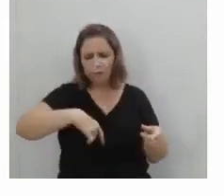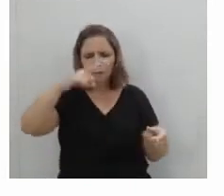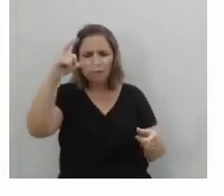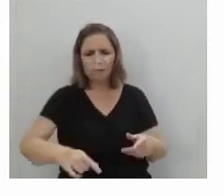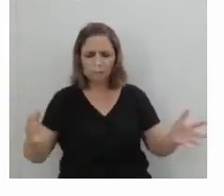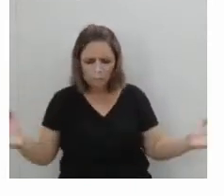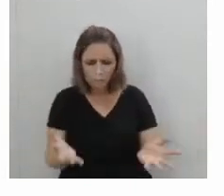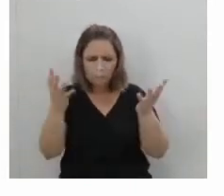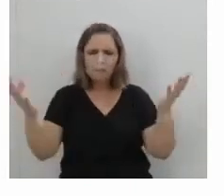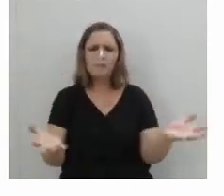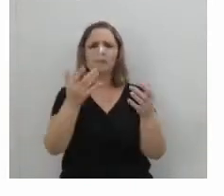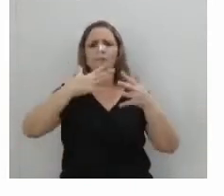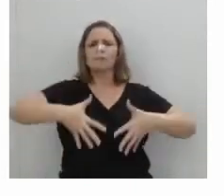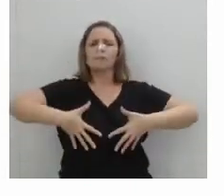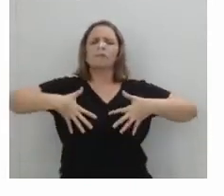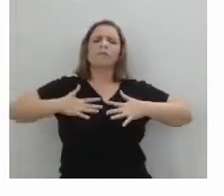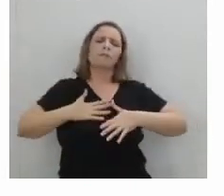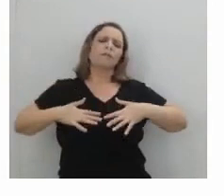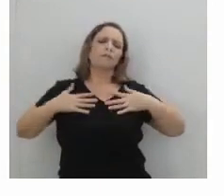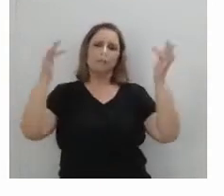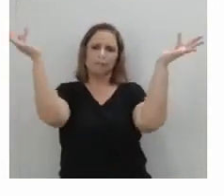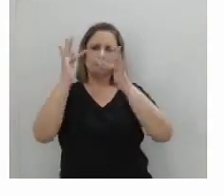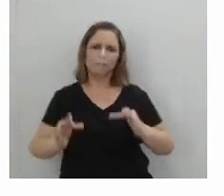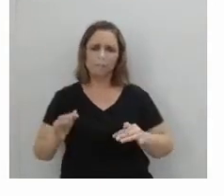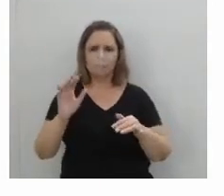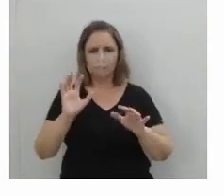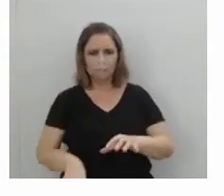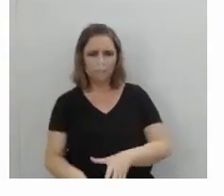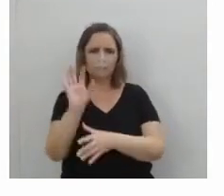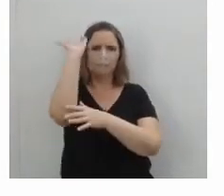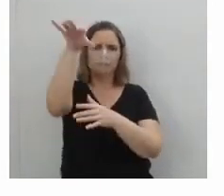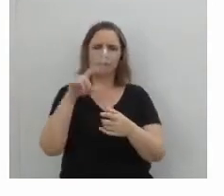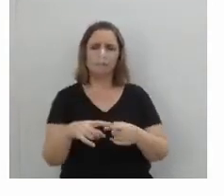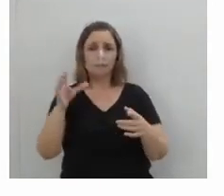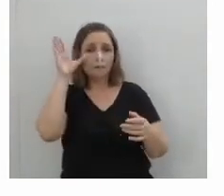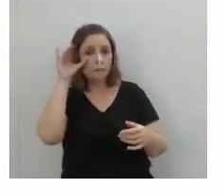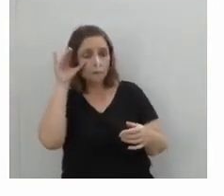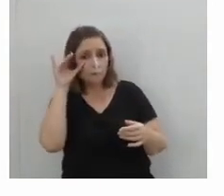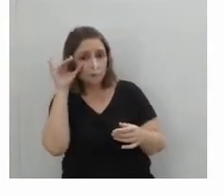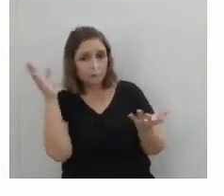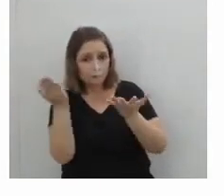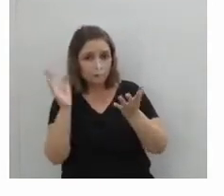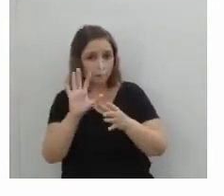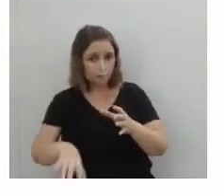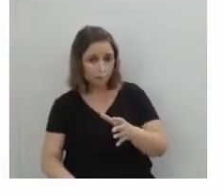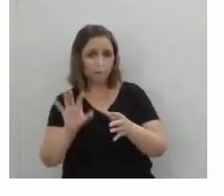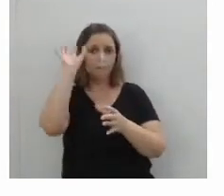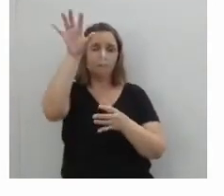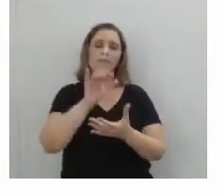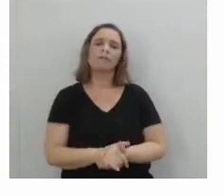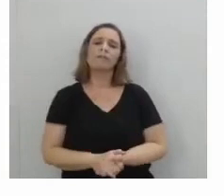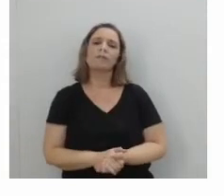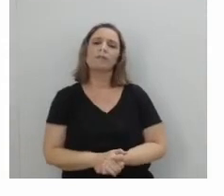a motivação, o prazer e a alegria de jogar. Vamos ver curiosidades do basquetebol, do basquete, como